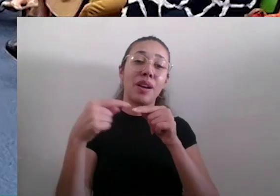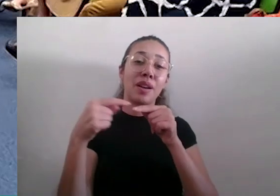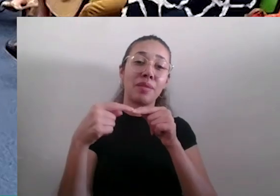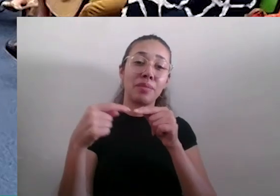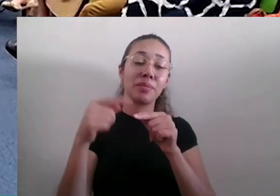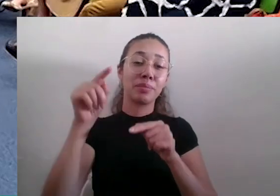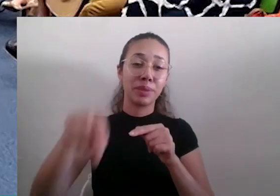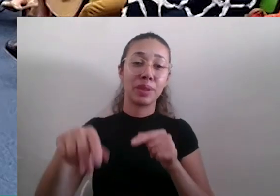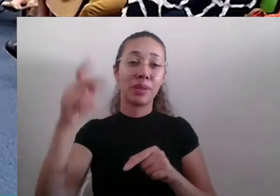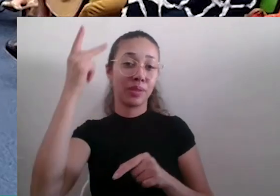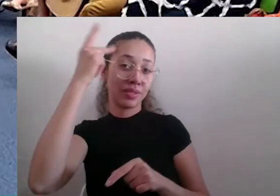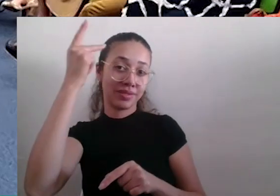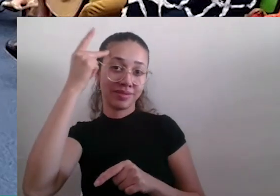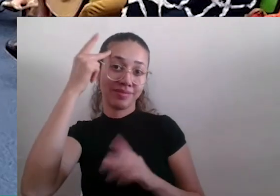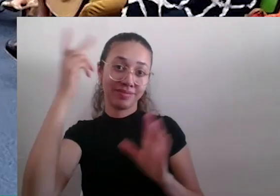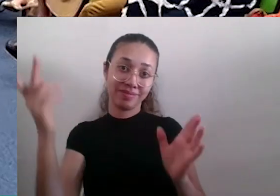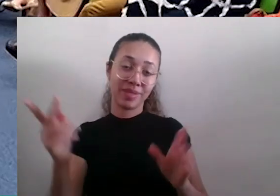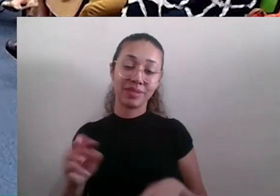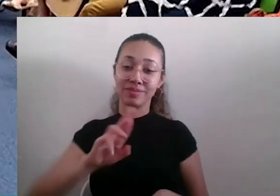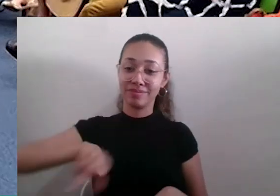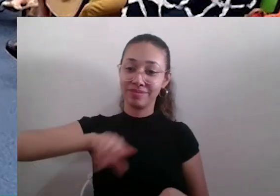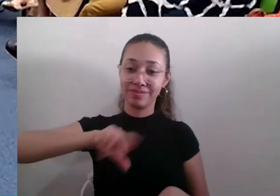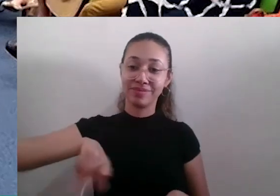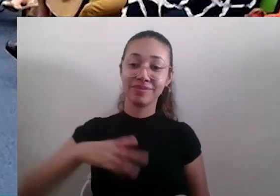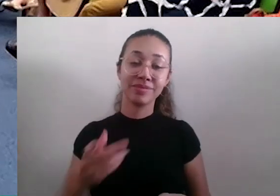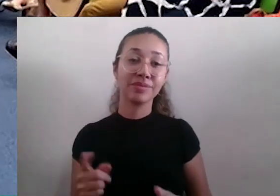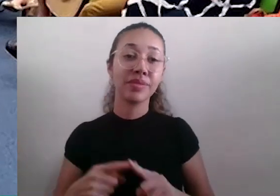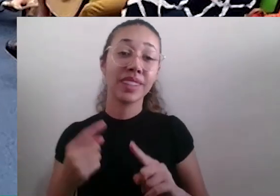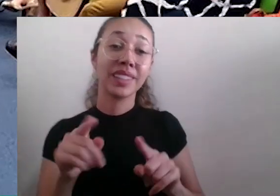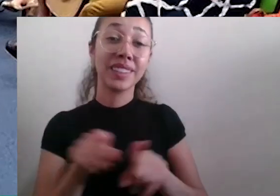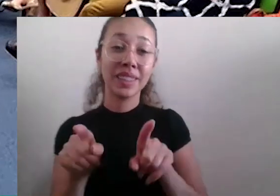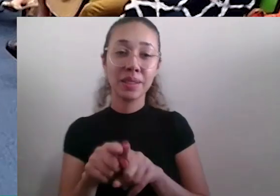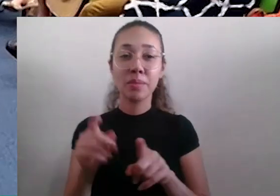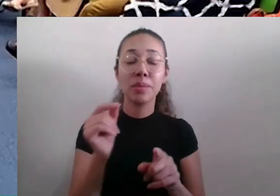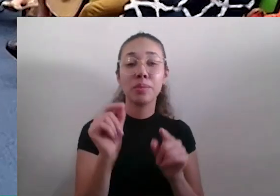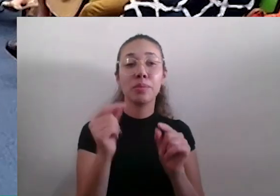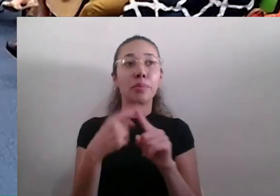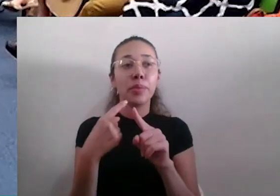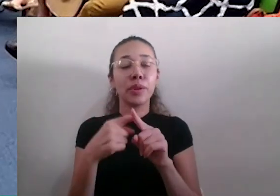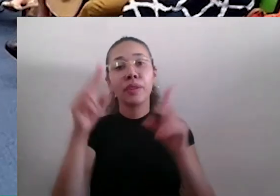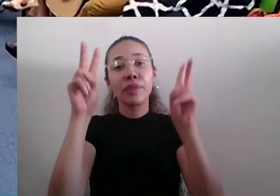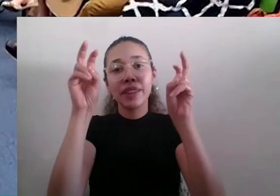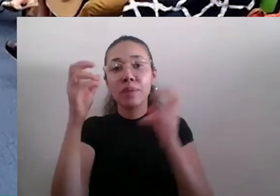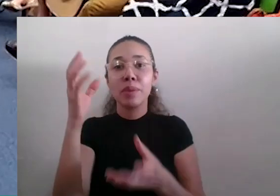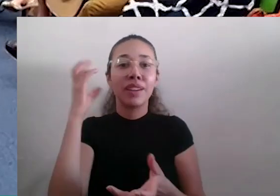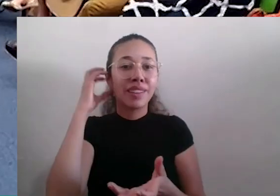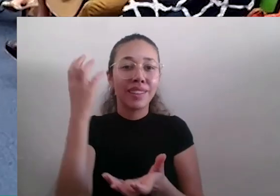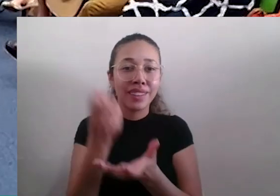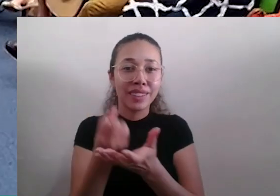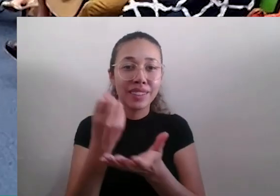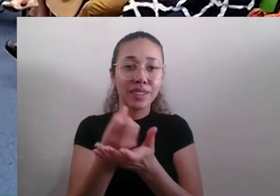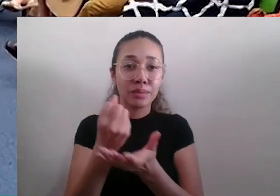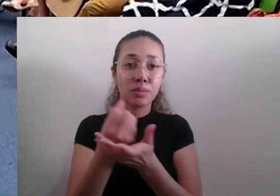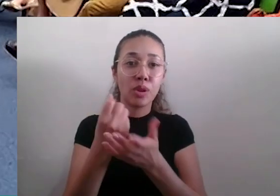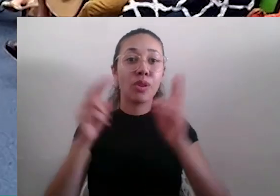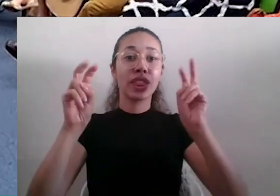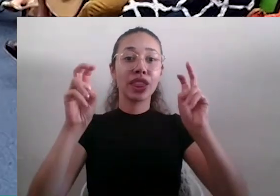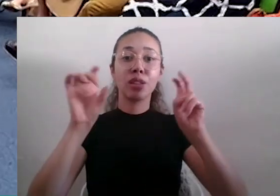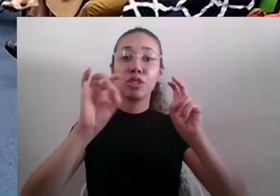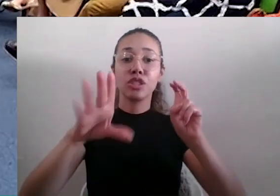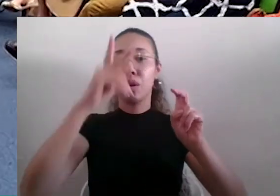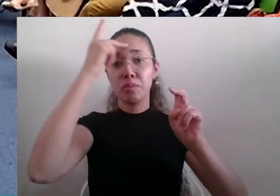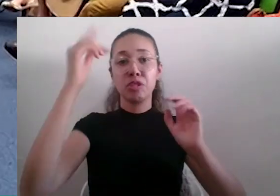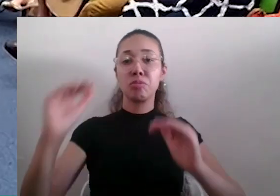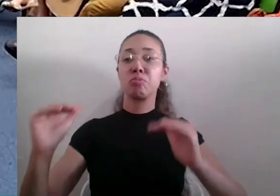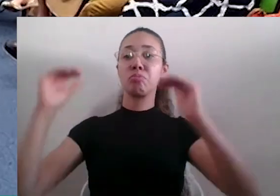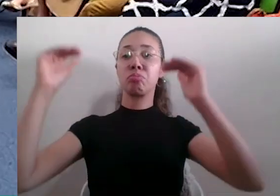se o receio de ficar elitista sabe do assunto ficar competo mesmo sendo tratado de uma abordagem